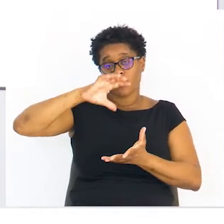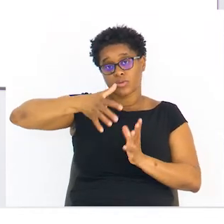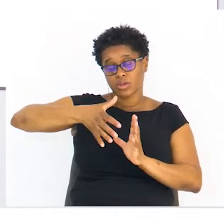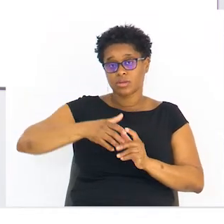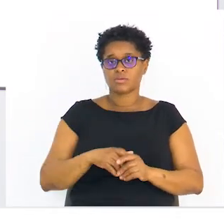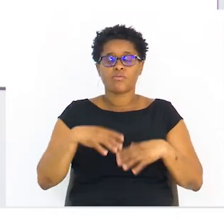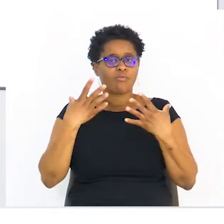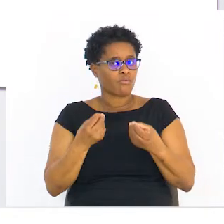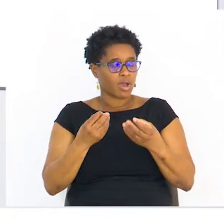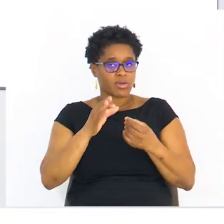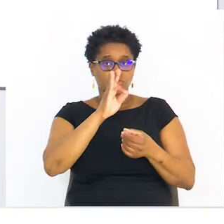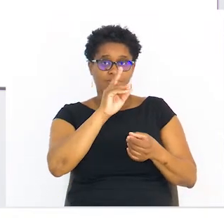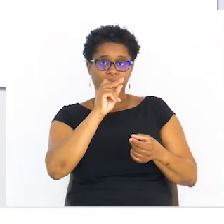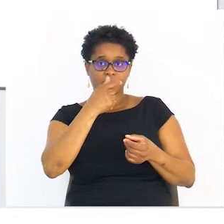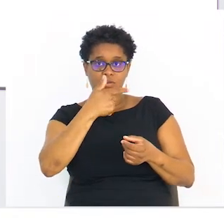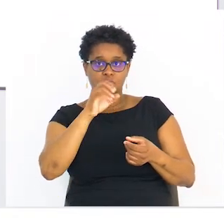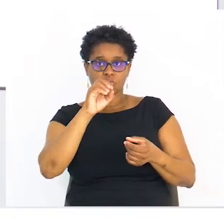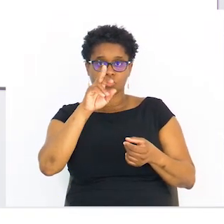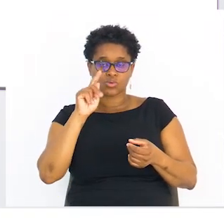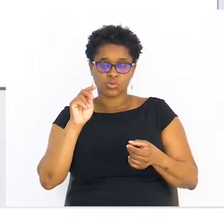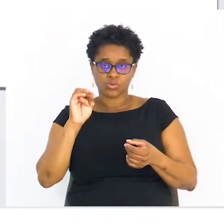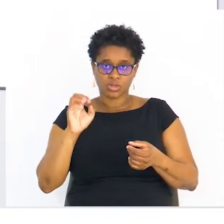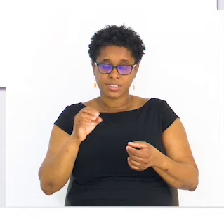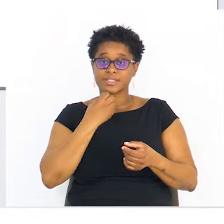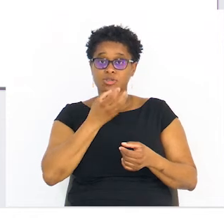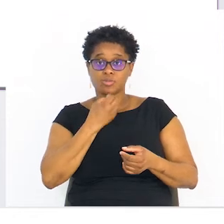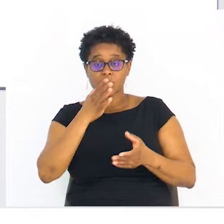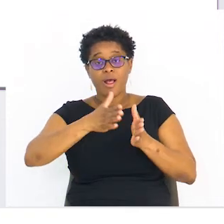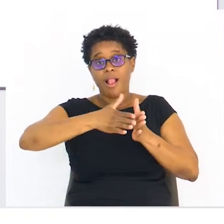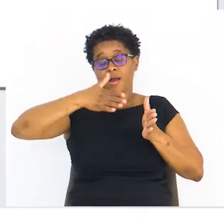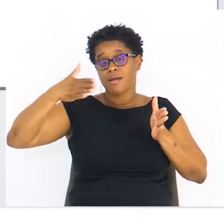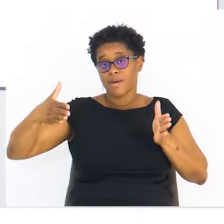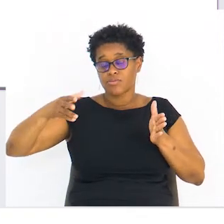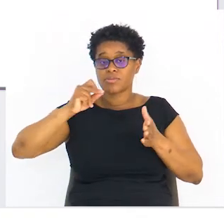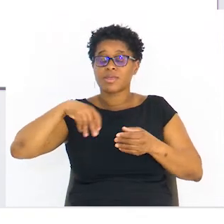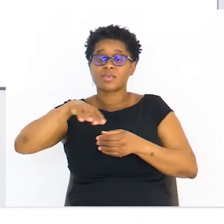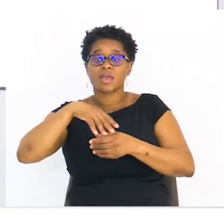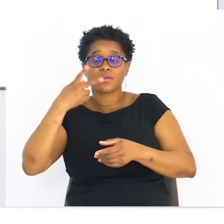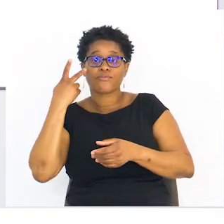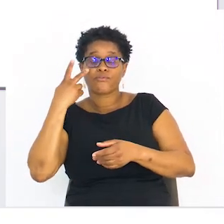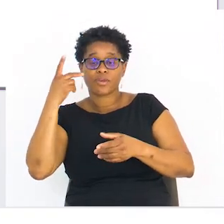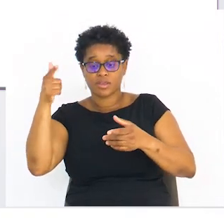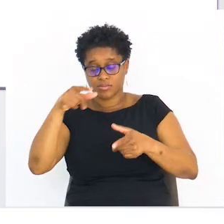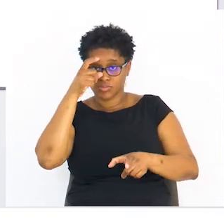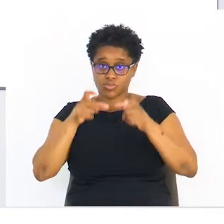São vários fatores que explicam o alargamento das áreas habitadas,